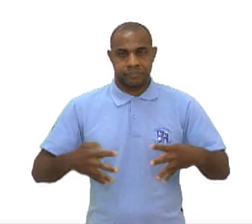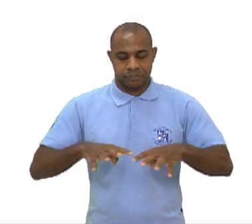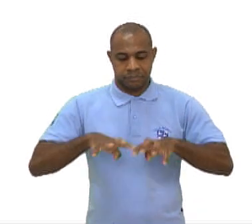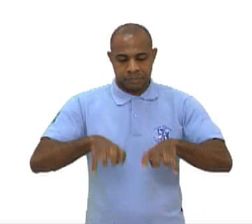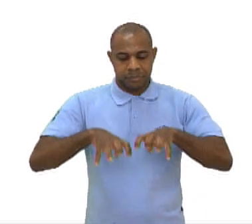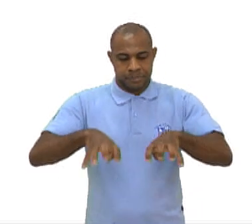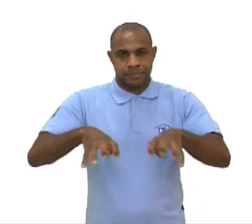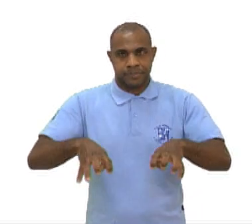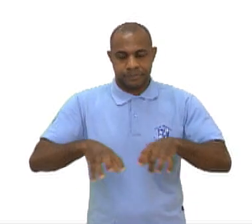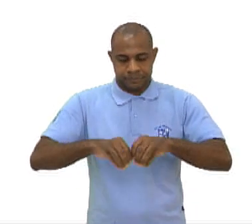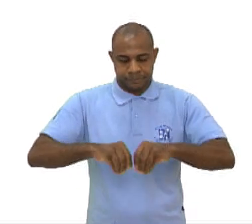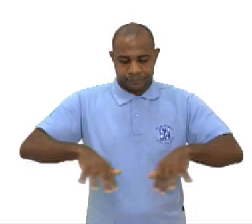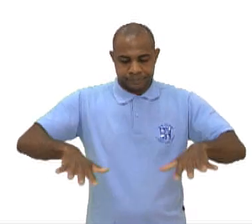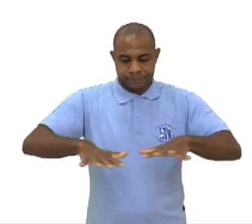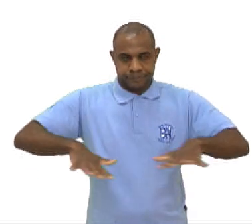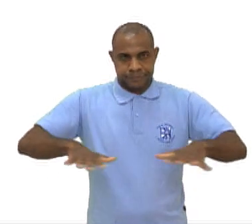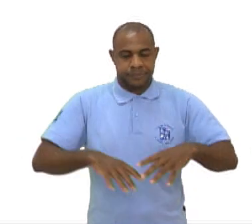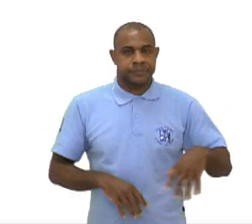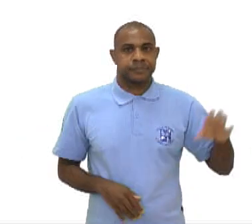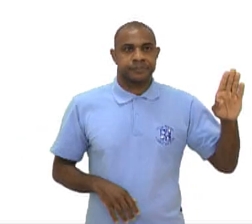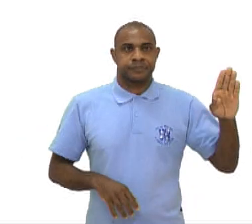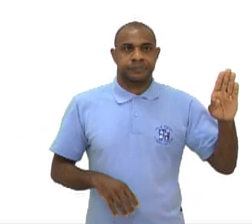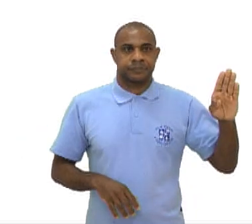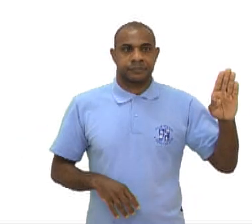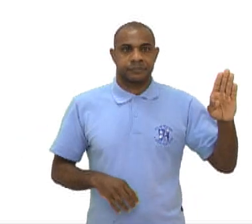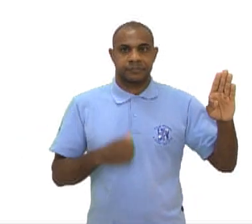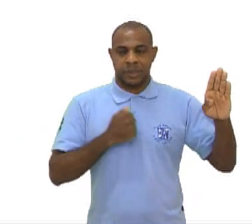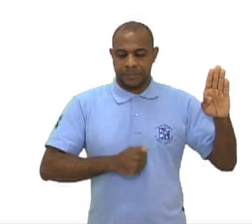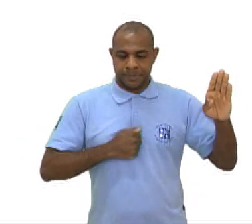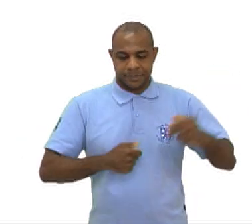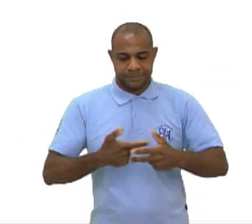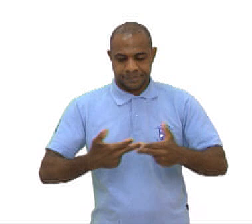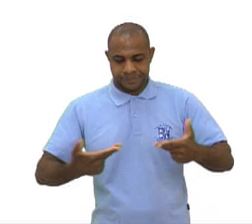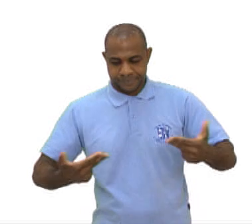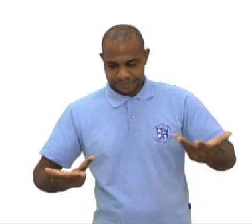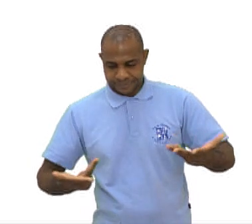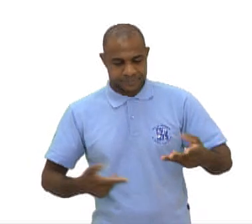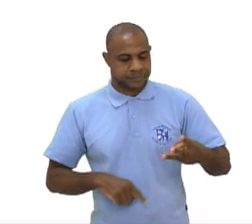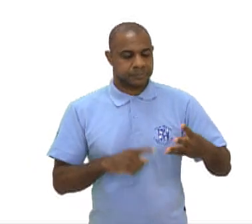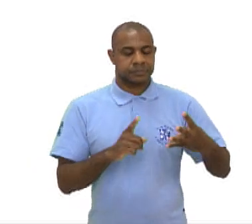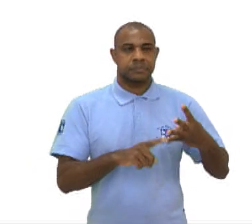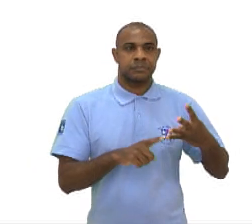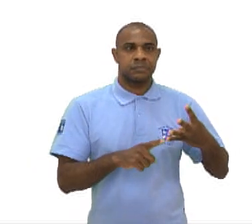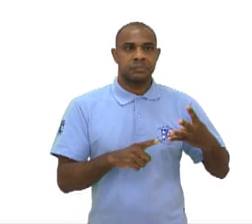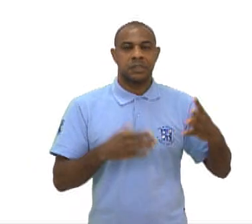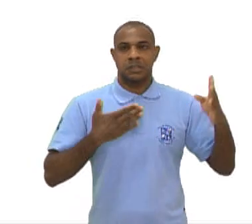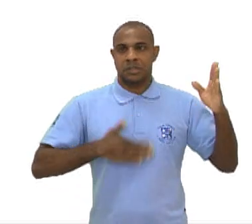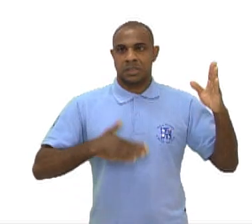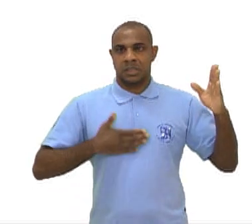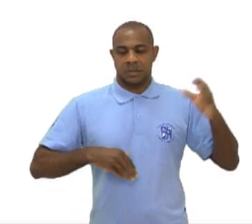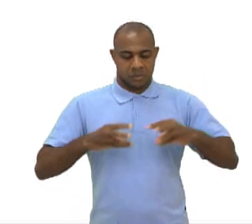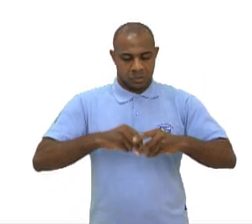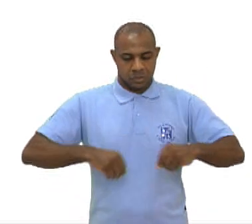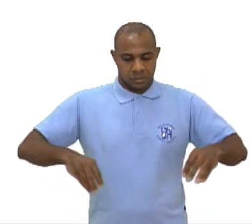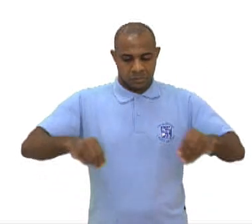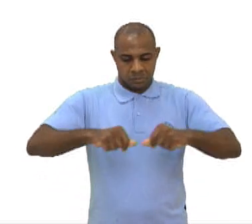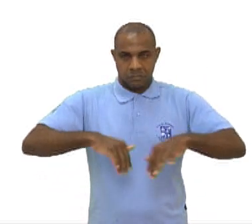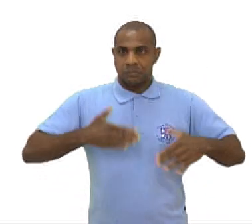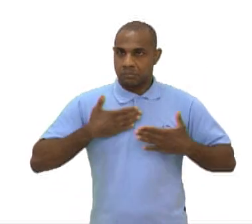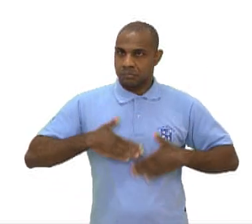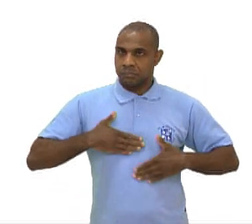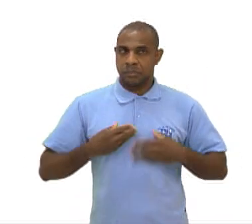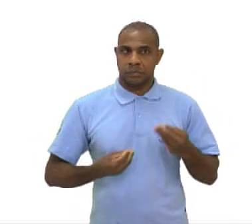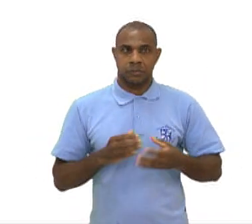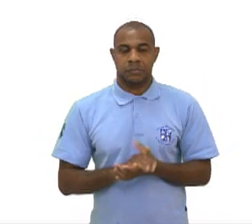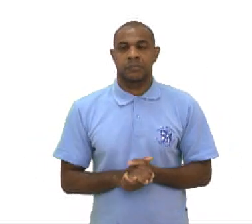C, reaproveitamento do esterco fresco. Letra D, descanso do solo sem adição de culturas. Ou letra E, fixação biológica